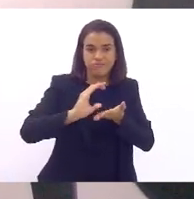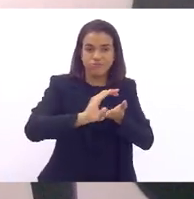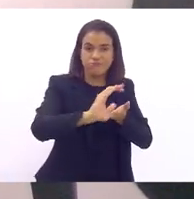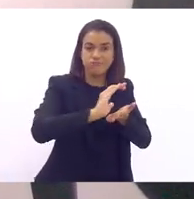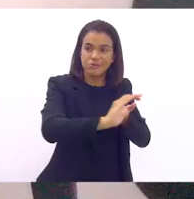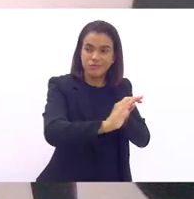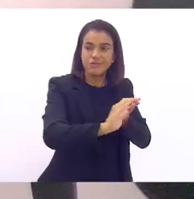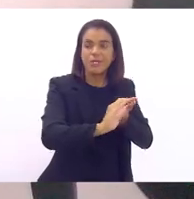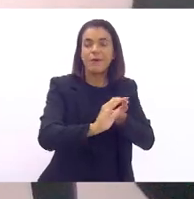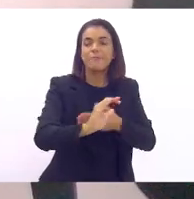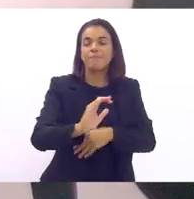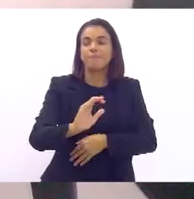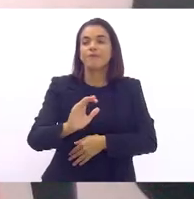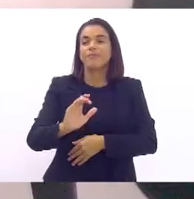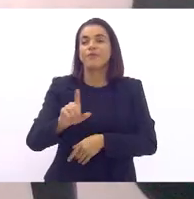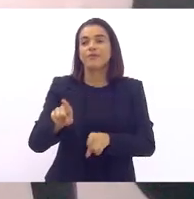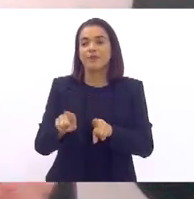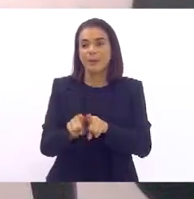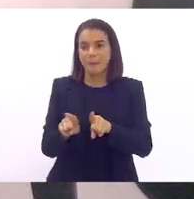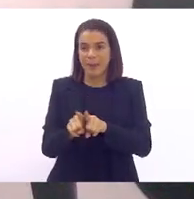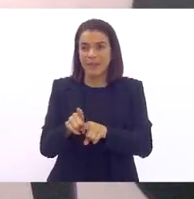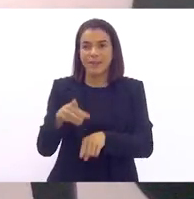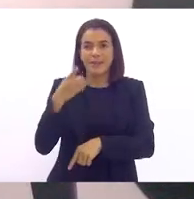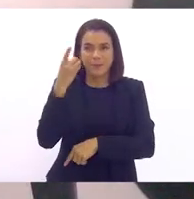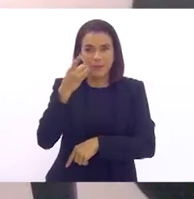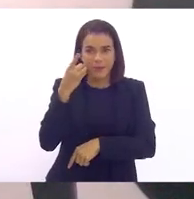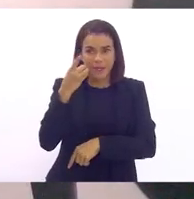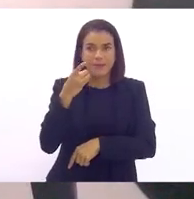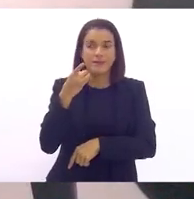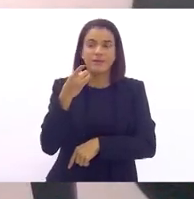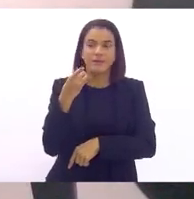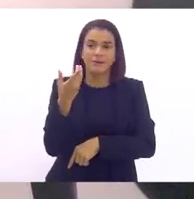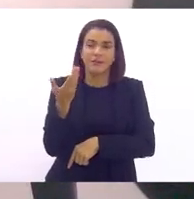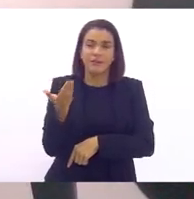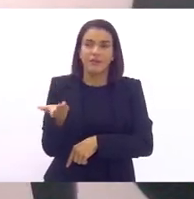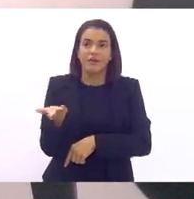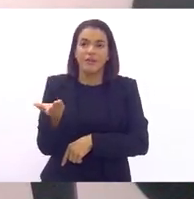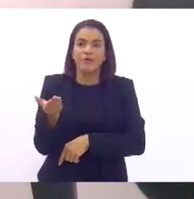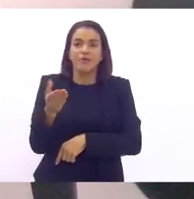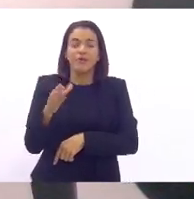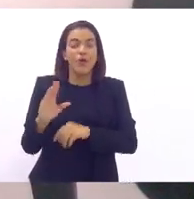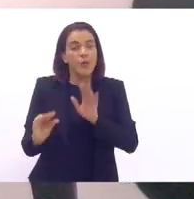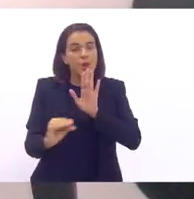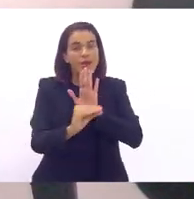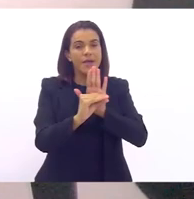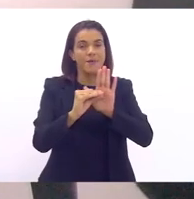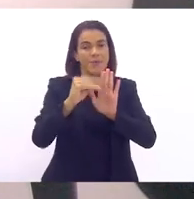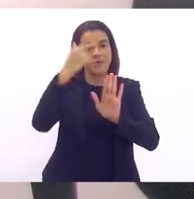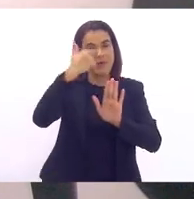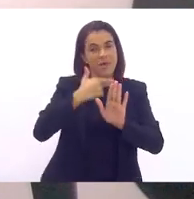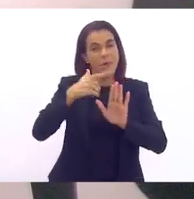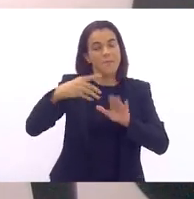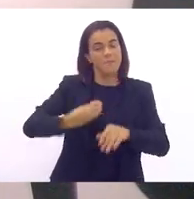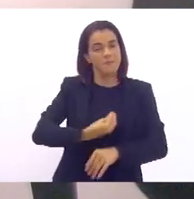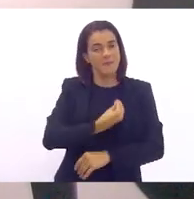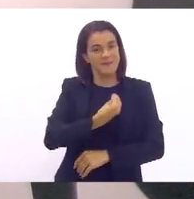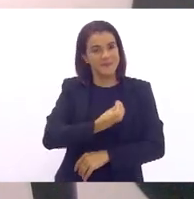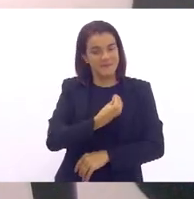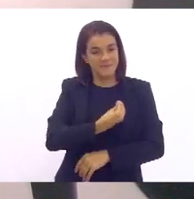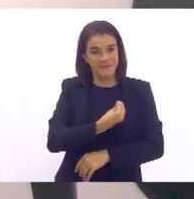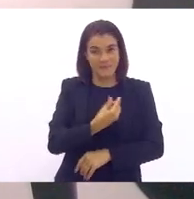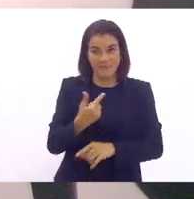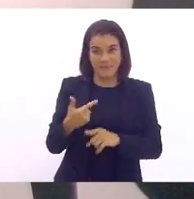diretrizes né foi inclusive deputada Marta foi uma das eh emendas que fiz né porque como ele